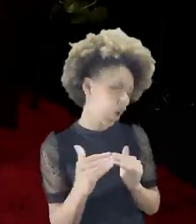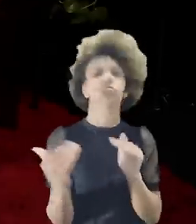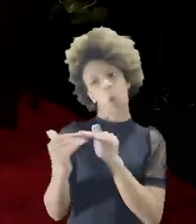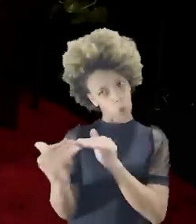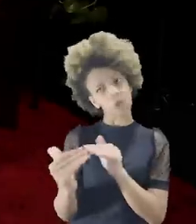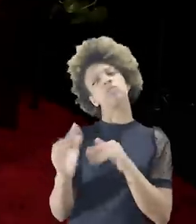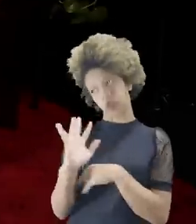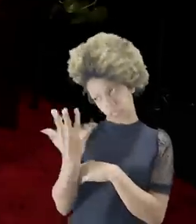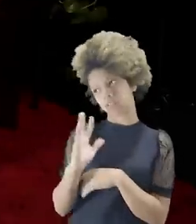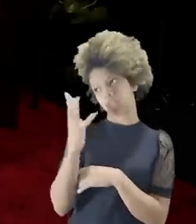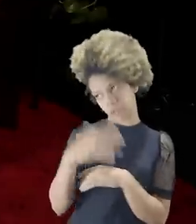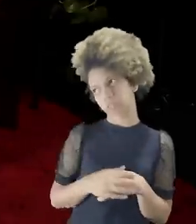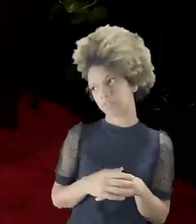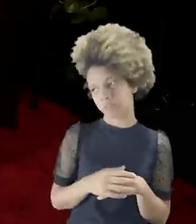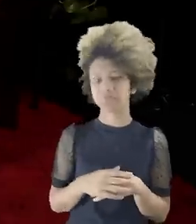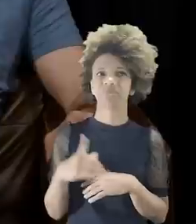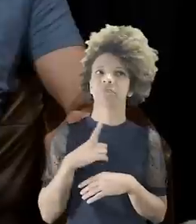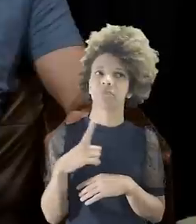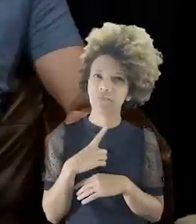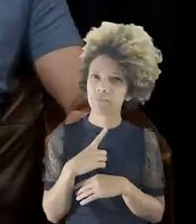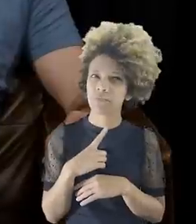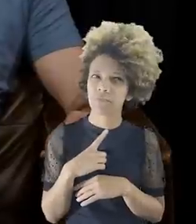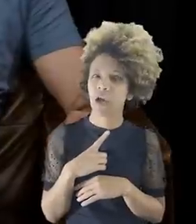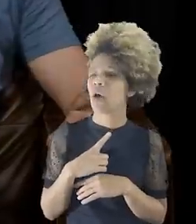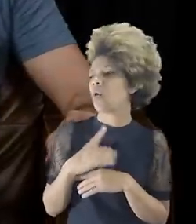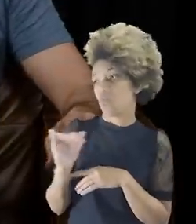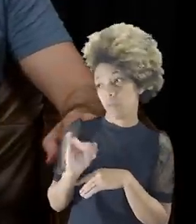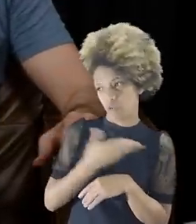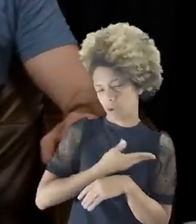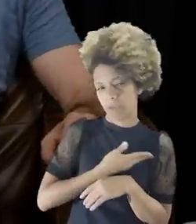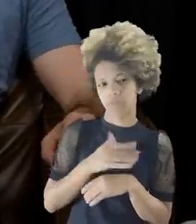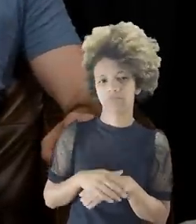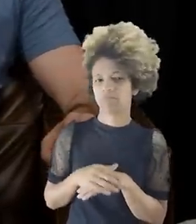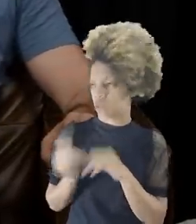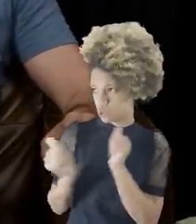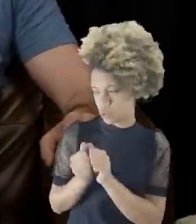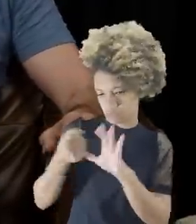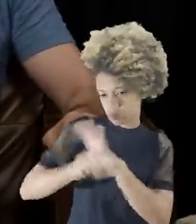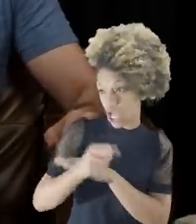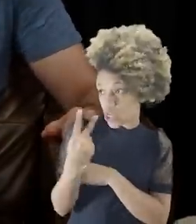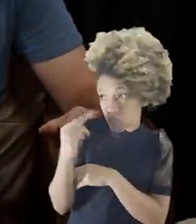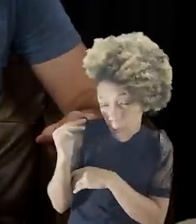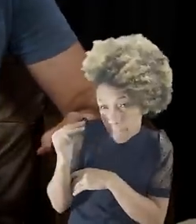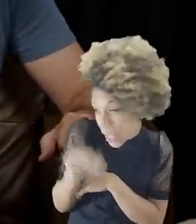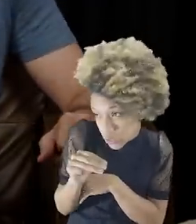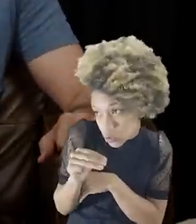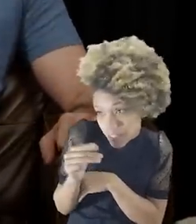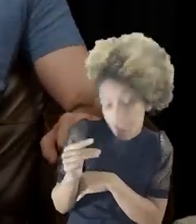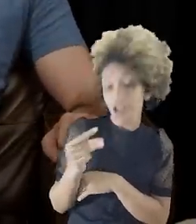acontece eu lembro que eu tinha um irmão de um cara que jogava com a gente esse cara tinha dois meses